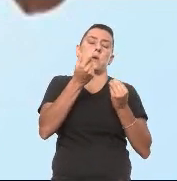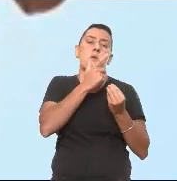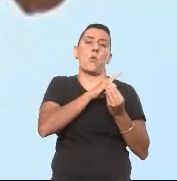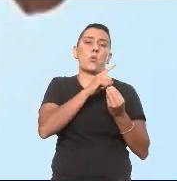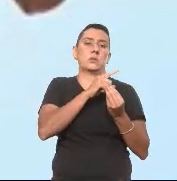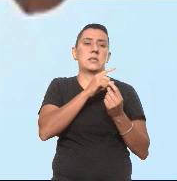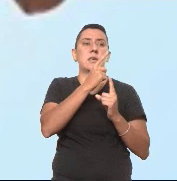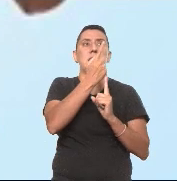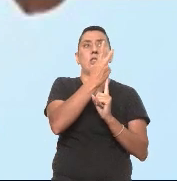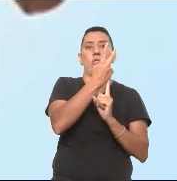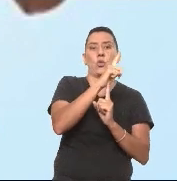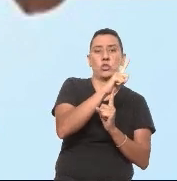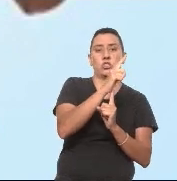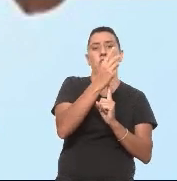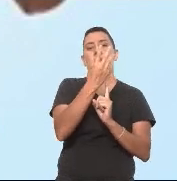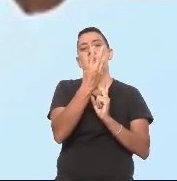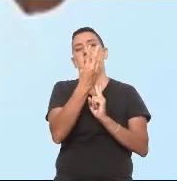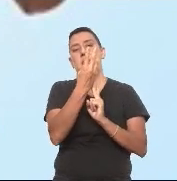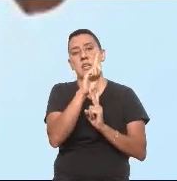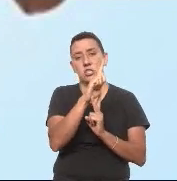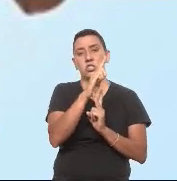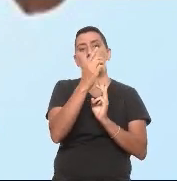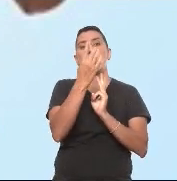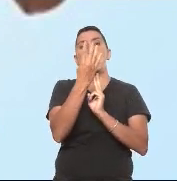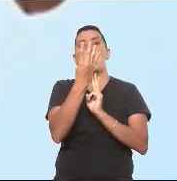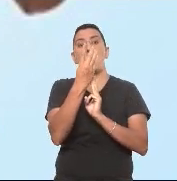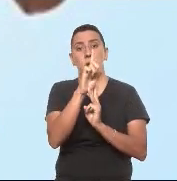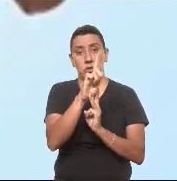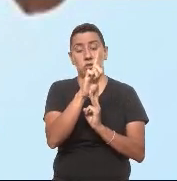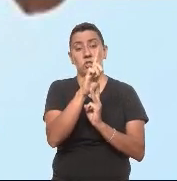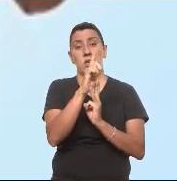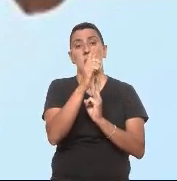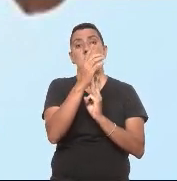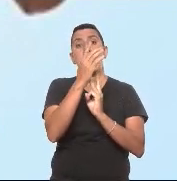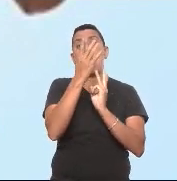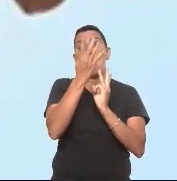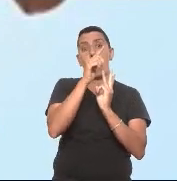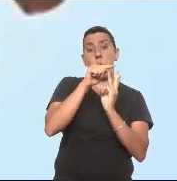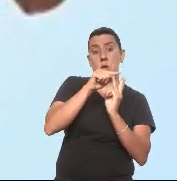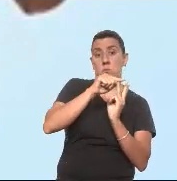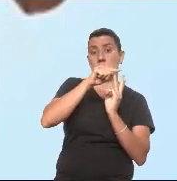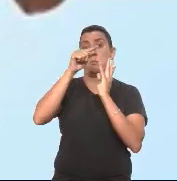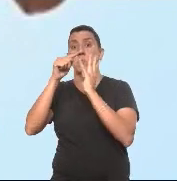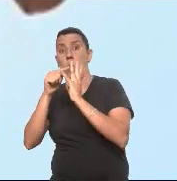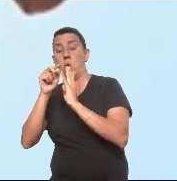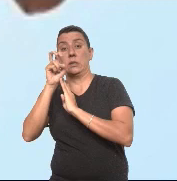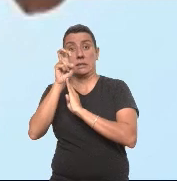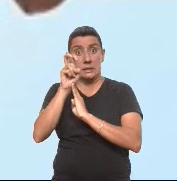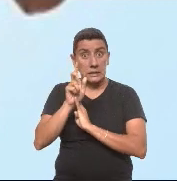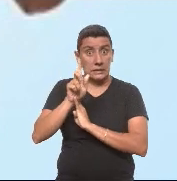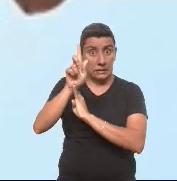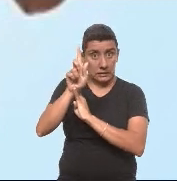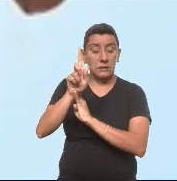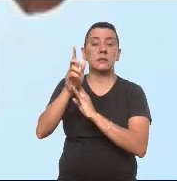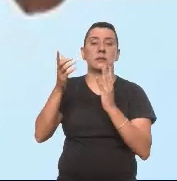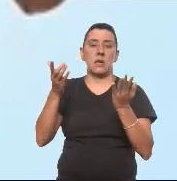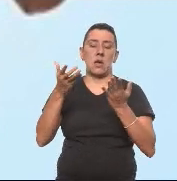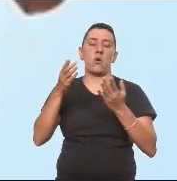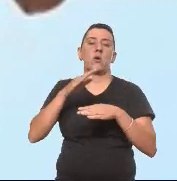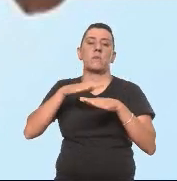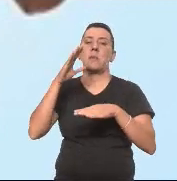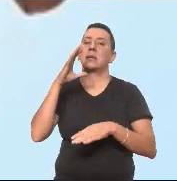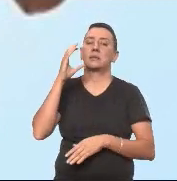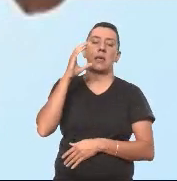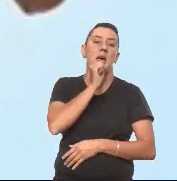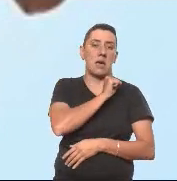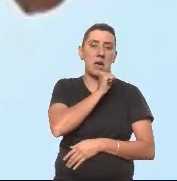do 2G para 3G 3G para 4G agora do 4 Pro 5 a tendência que isso ocorra ele não